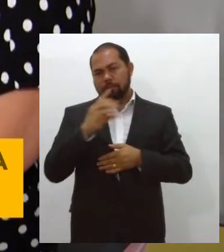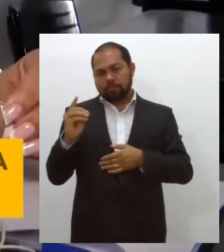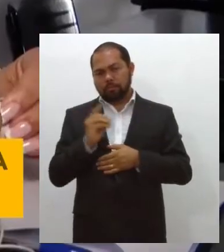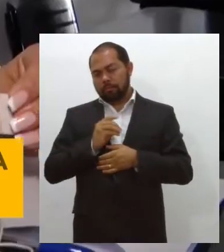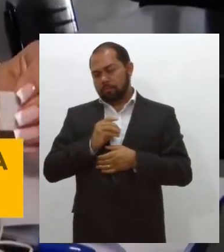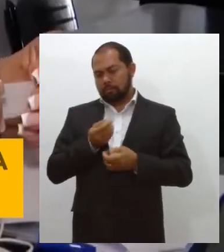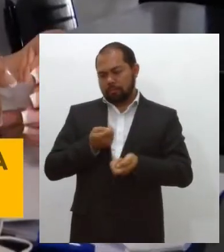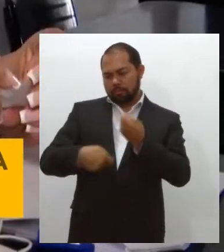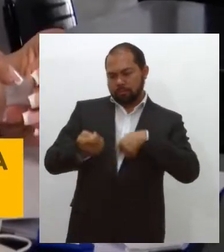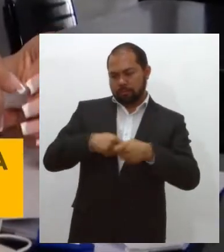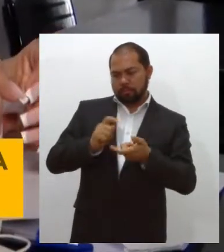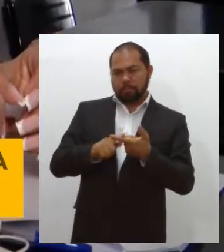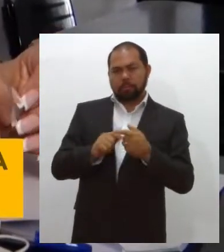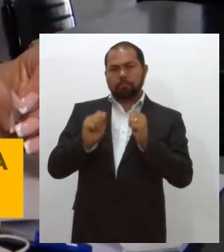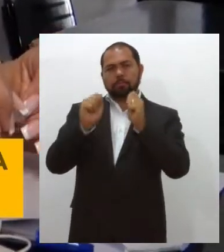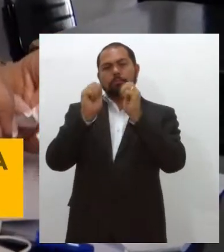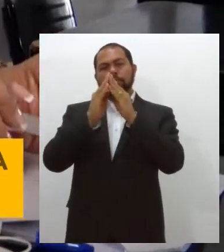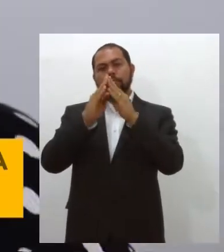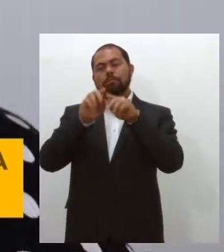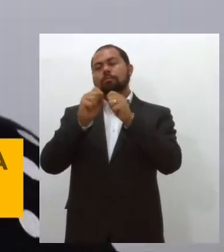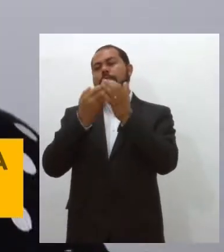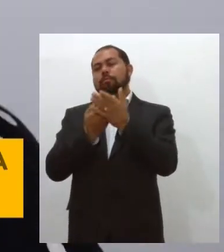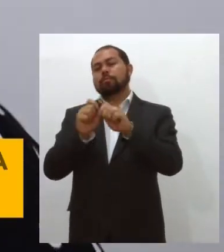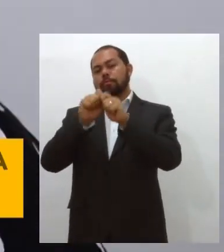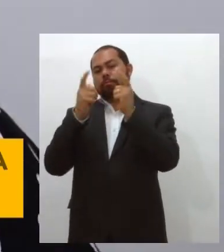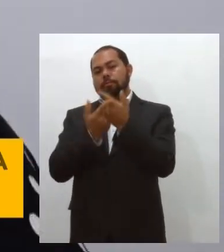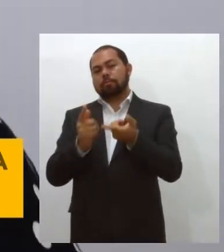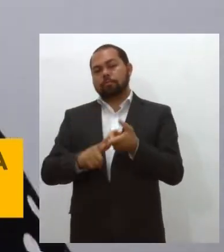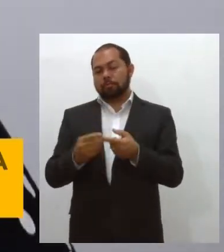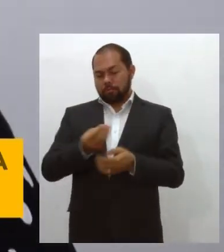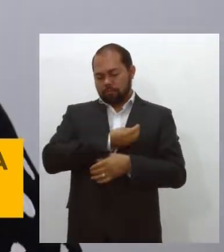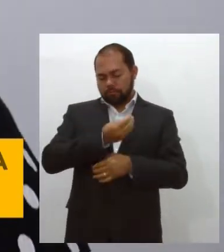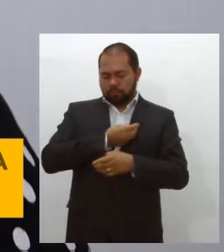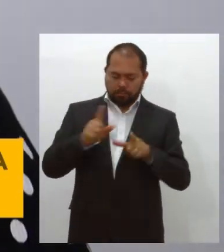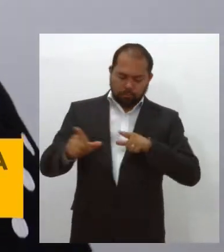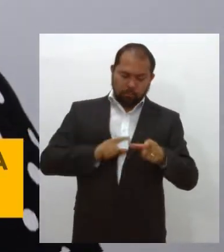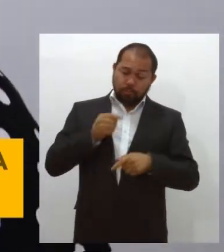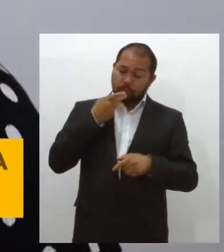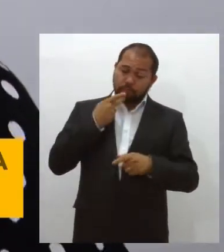administrativa da ELESE, que participou do trabalho, falou sobre o objetivo do